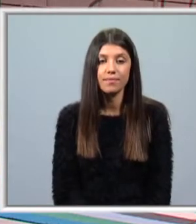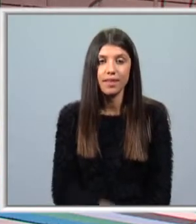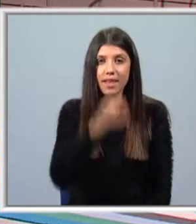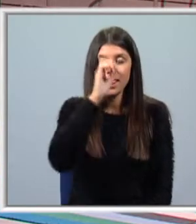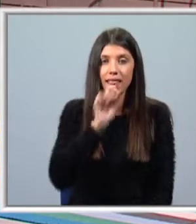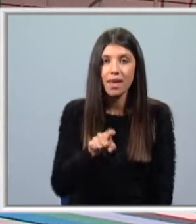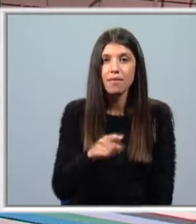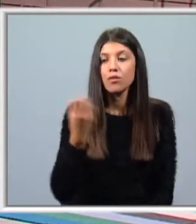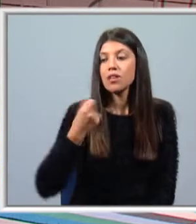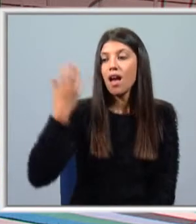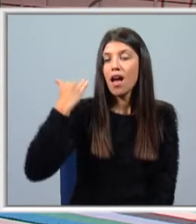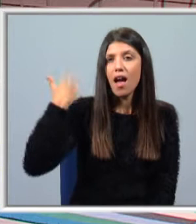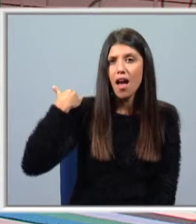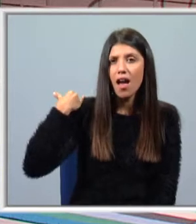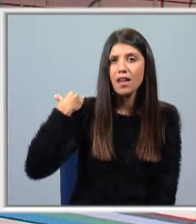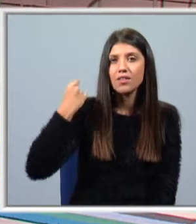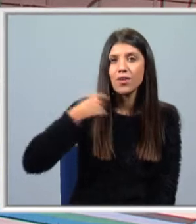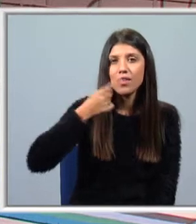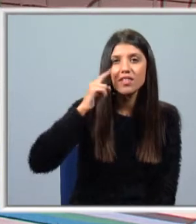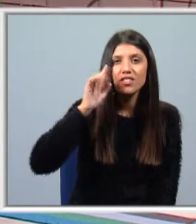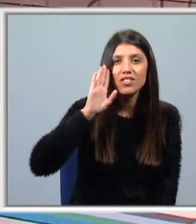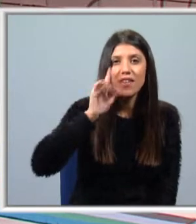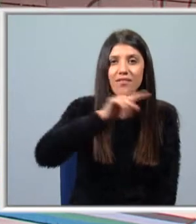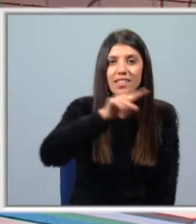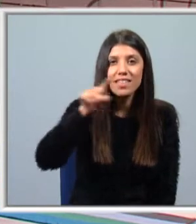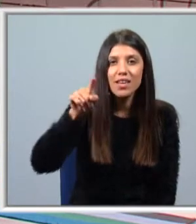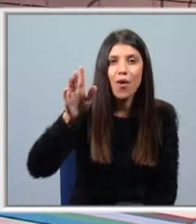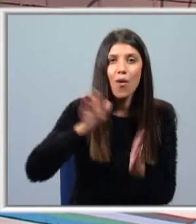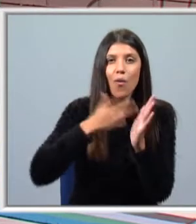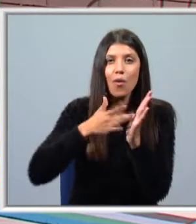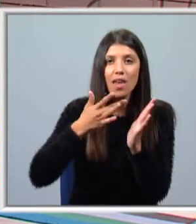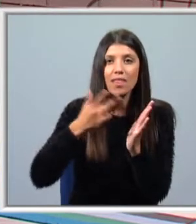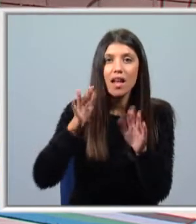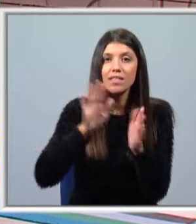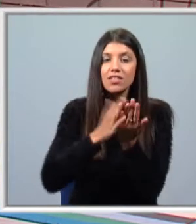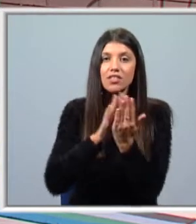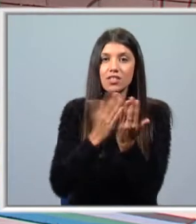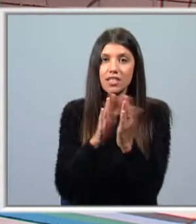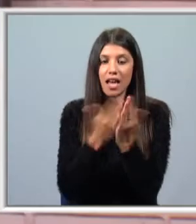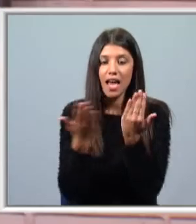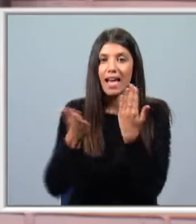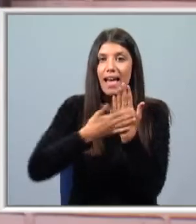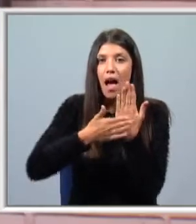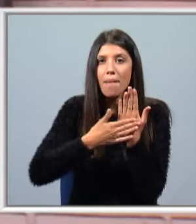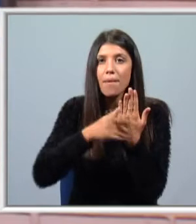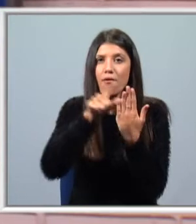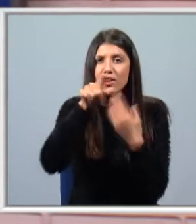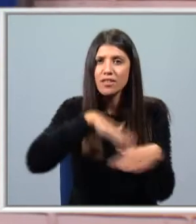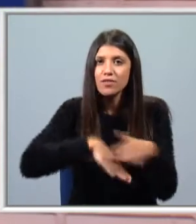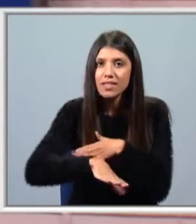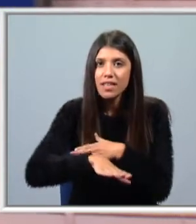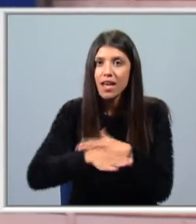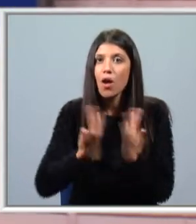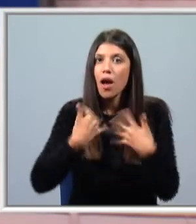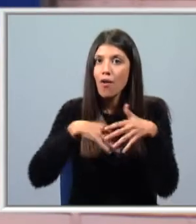há uns tempos eu até disse que tinha visto aí desse lado uns cadernos com umas capas feitas por vós que tinham sido